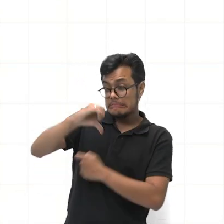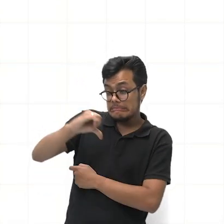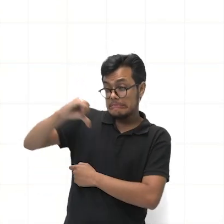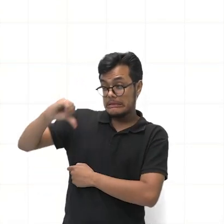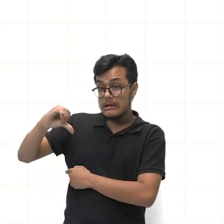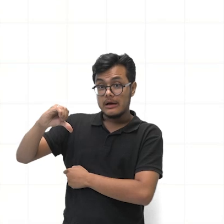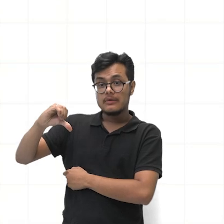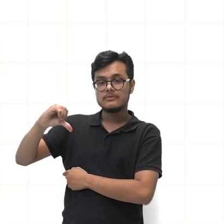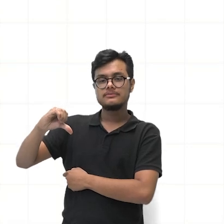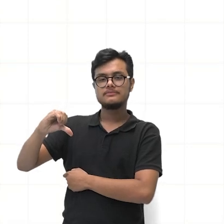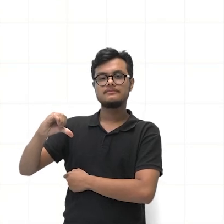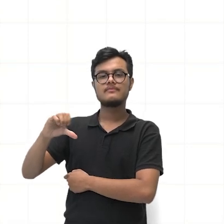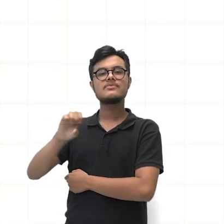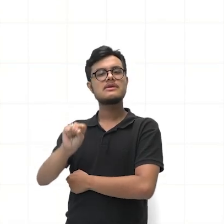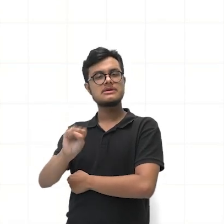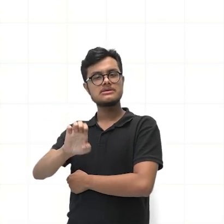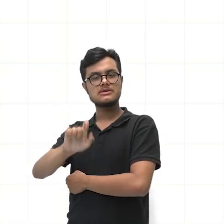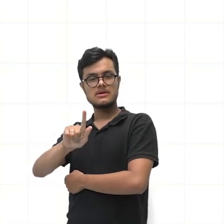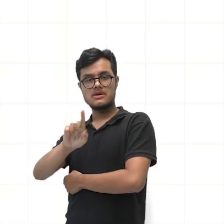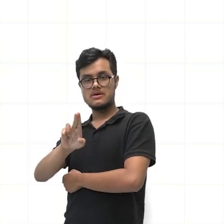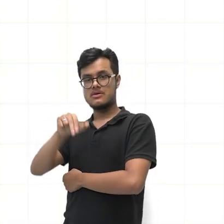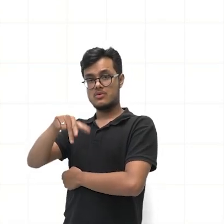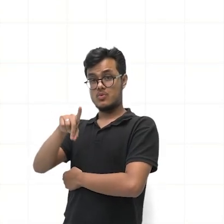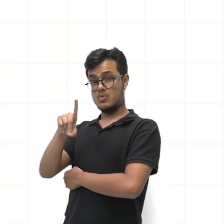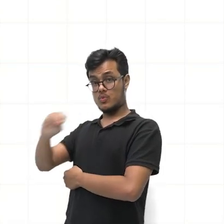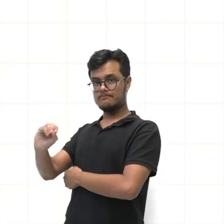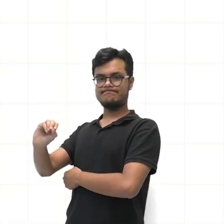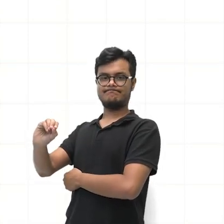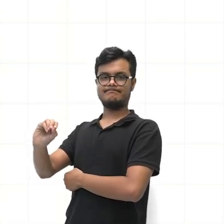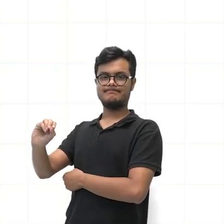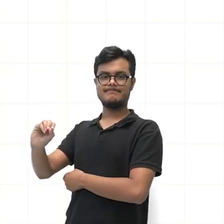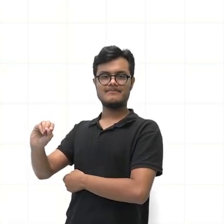1,99 é o que? Segundo, tá?